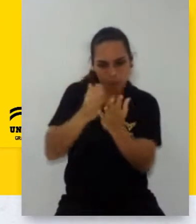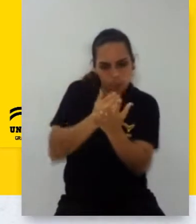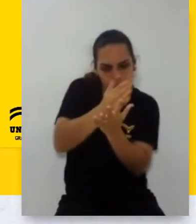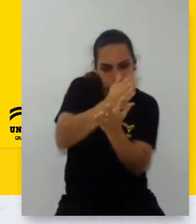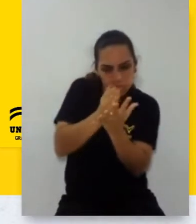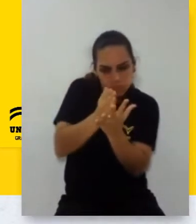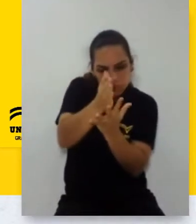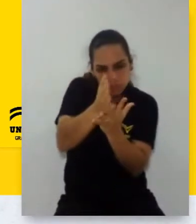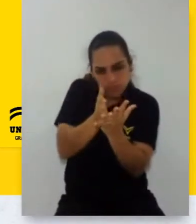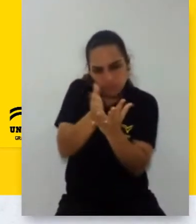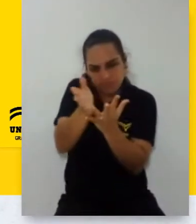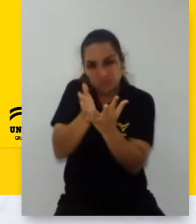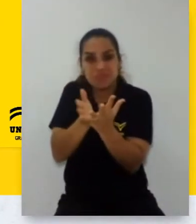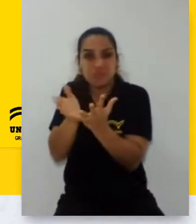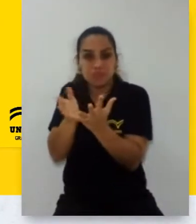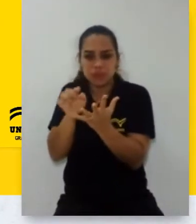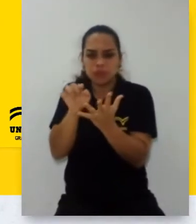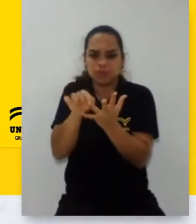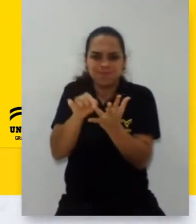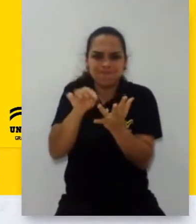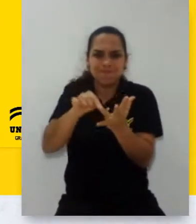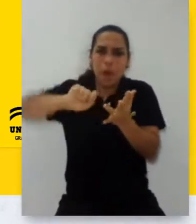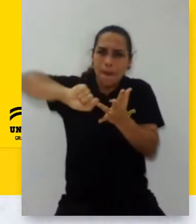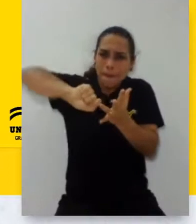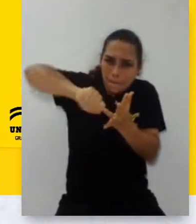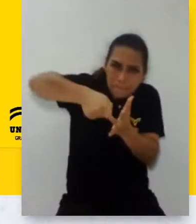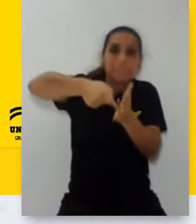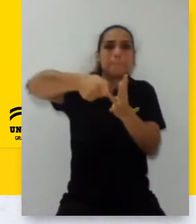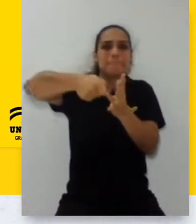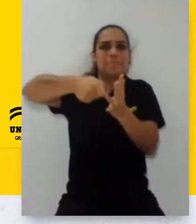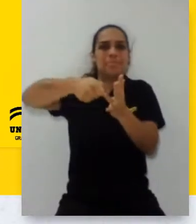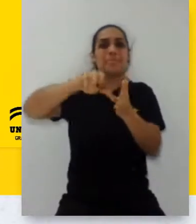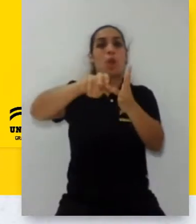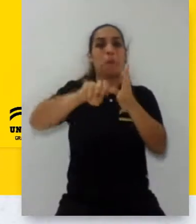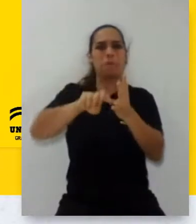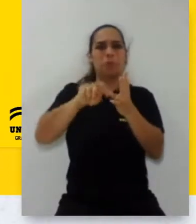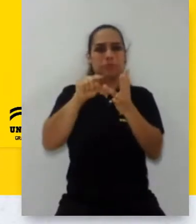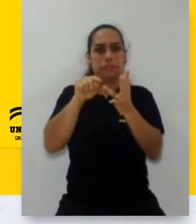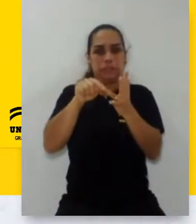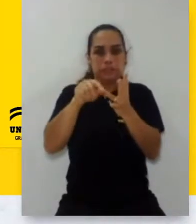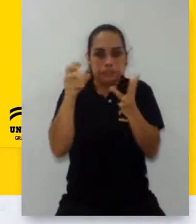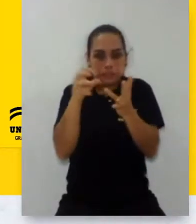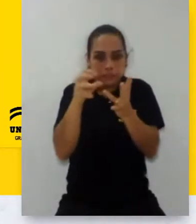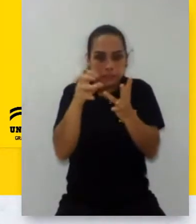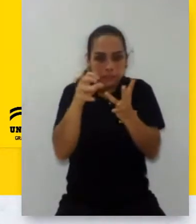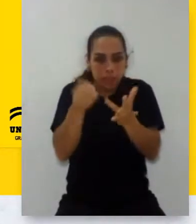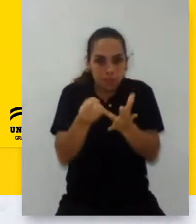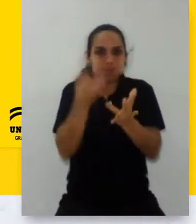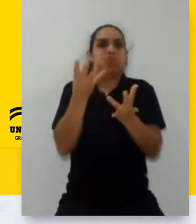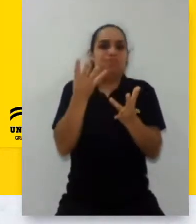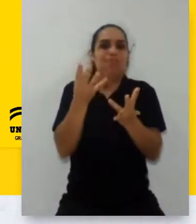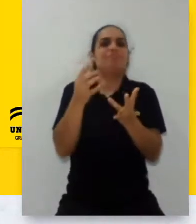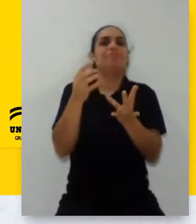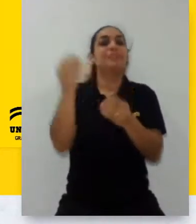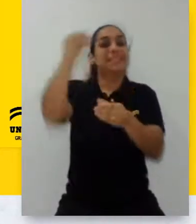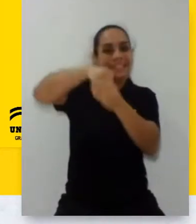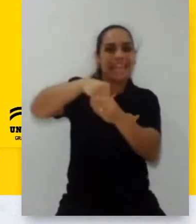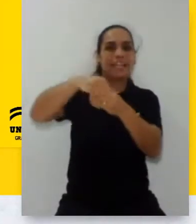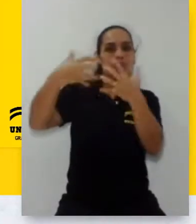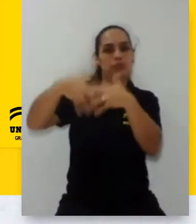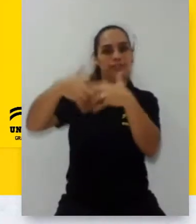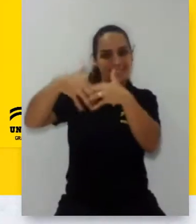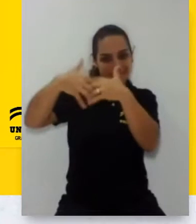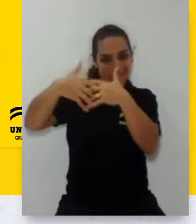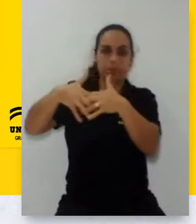de maneira suficiente, então acaba tendo uma isquemia naquela região do cerebral. Então, nós temos essas doenças aqui. E as causas? Quais